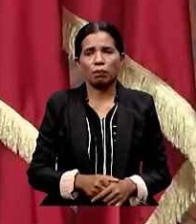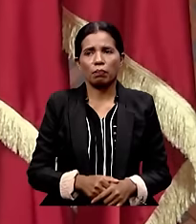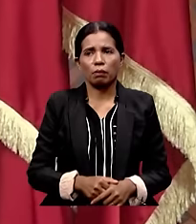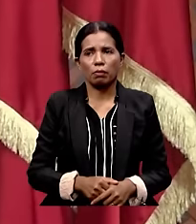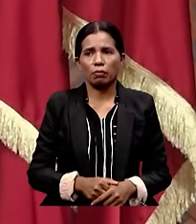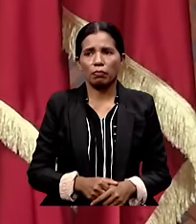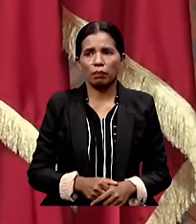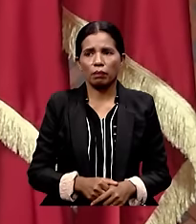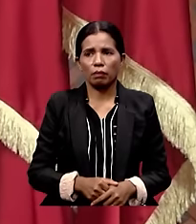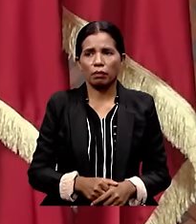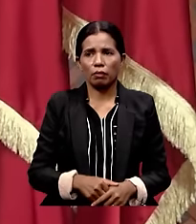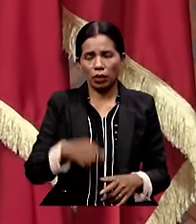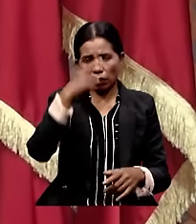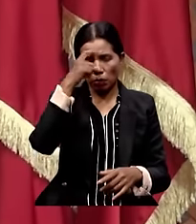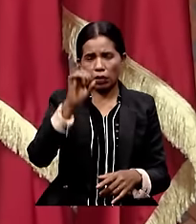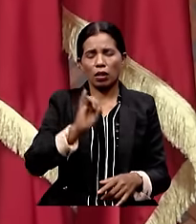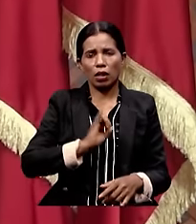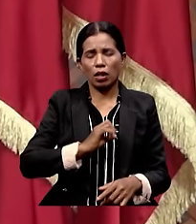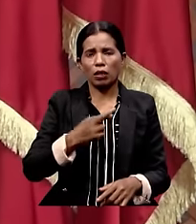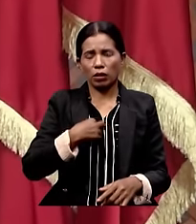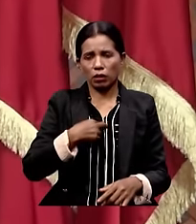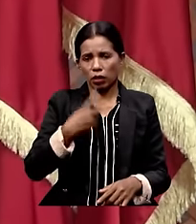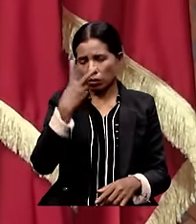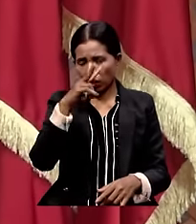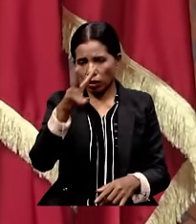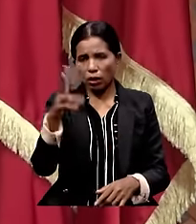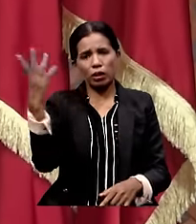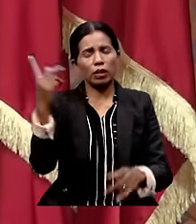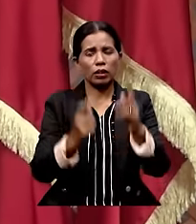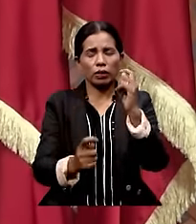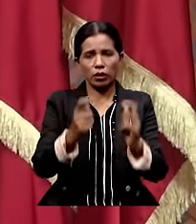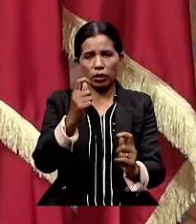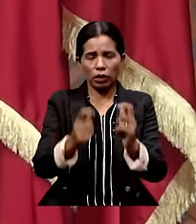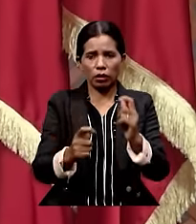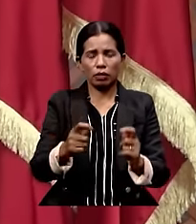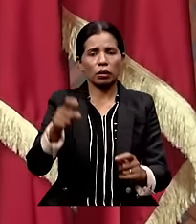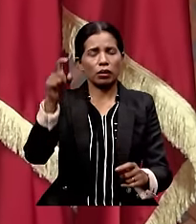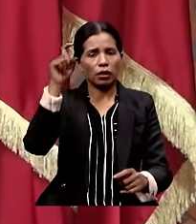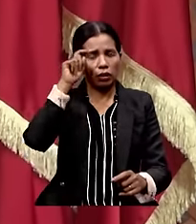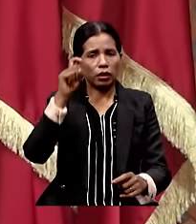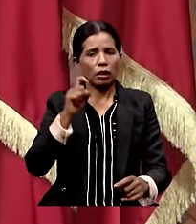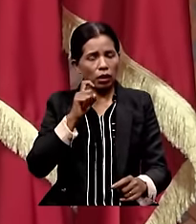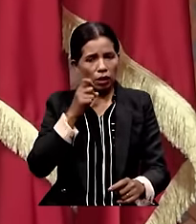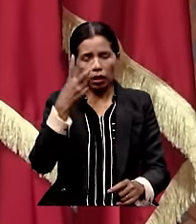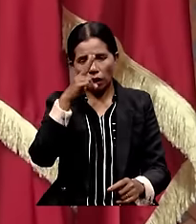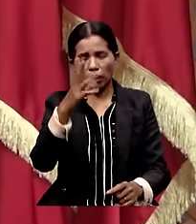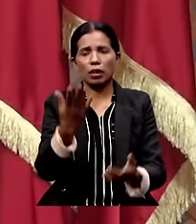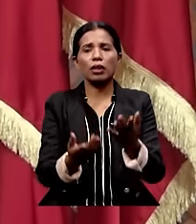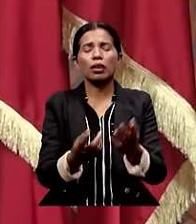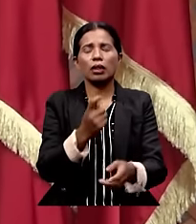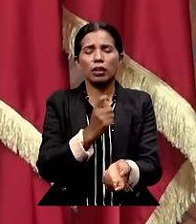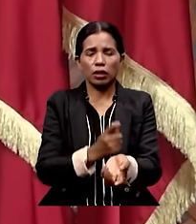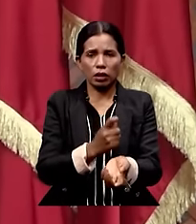E também é o Racing, barra o testemunho tribunal, Mão Bolsonaro é o testemunho tribunal e doutor